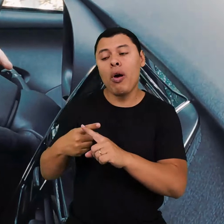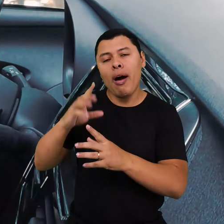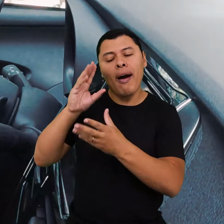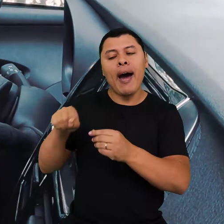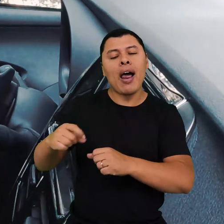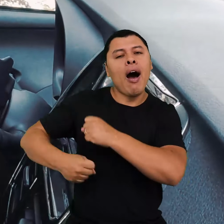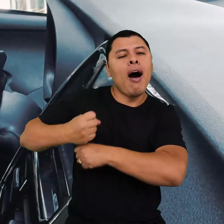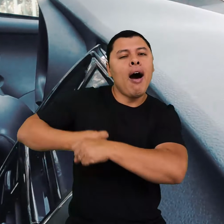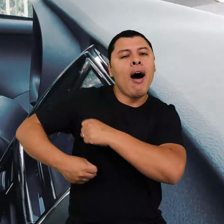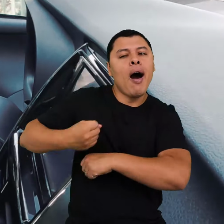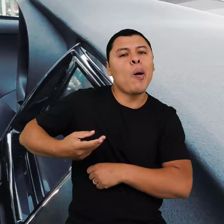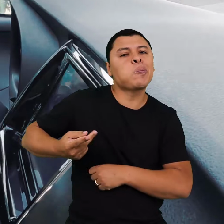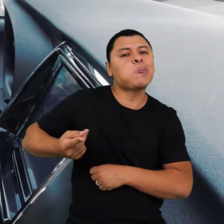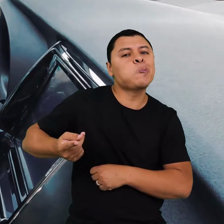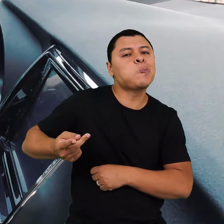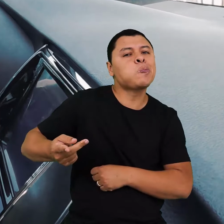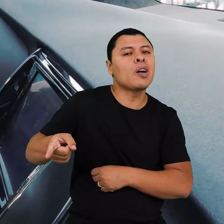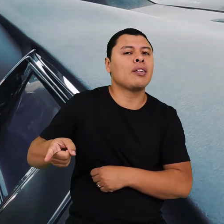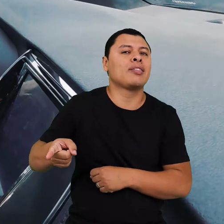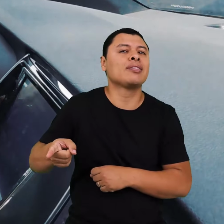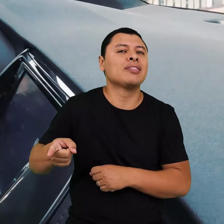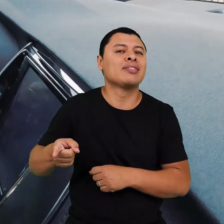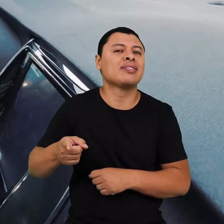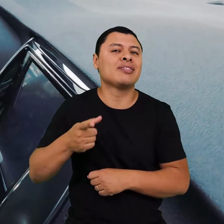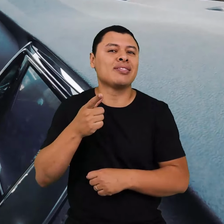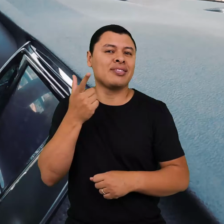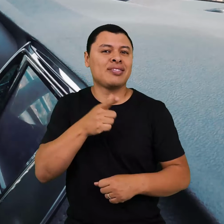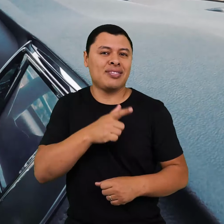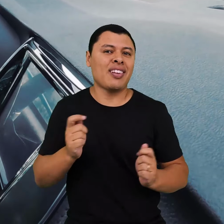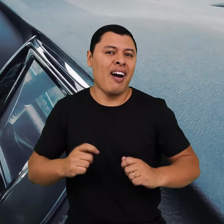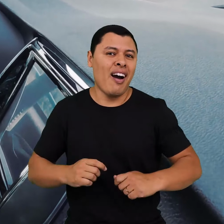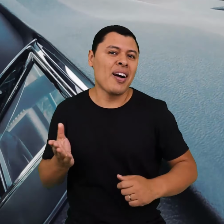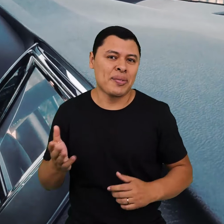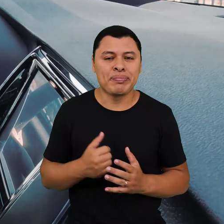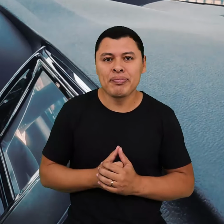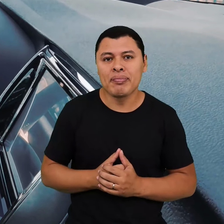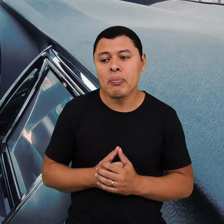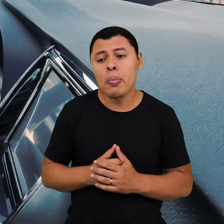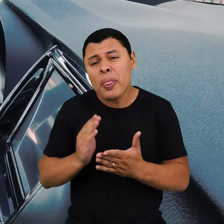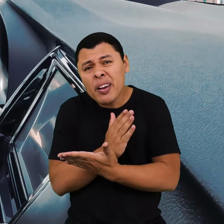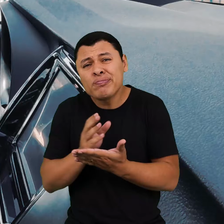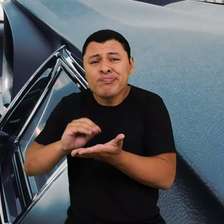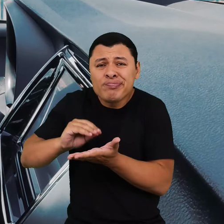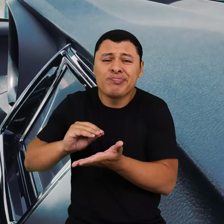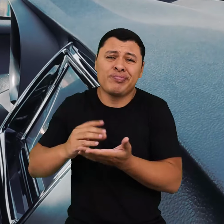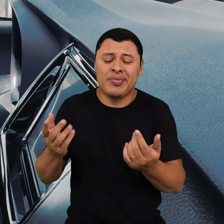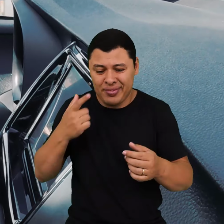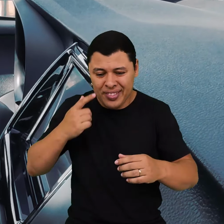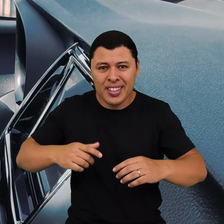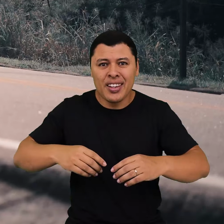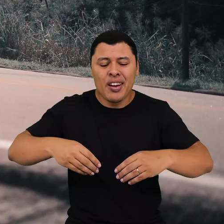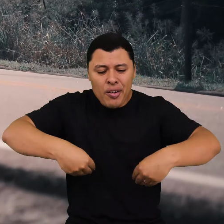ter um mercado aquecido para ele. Poderia ser melhor algumas coisas? Sem dúvida, né? Como eu falei, um